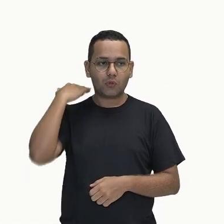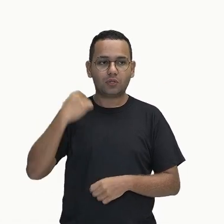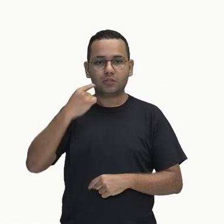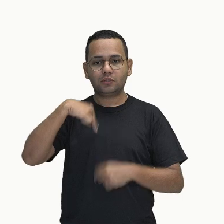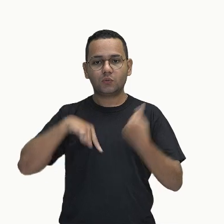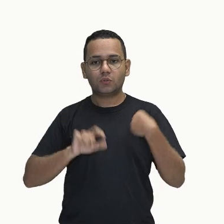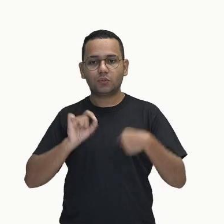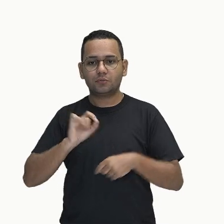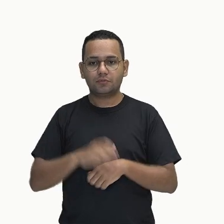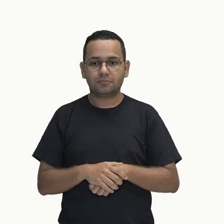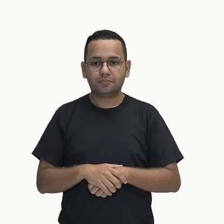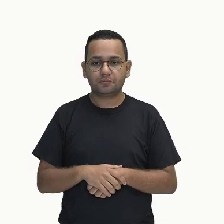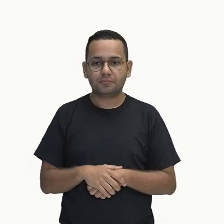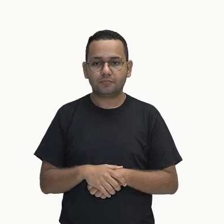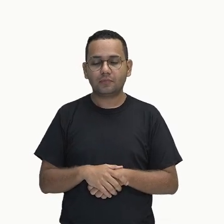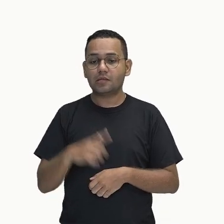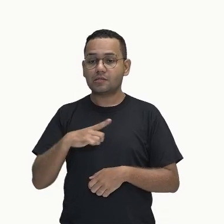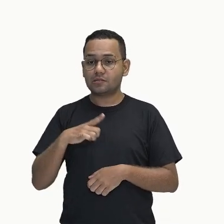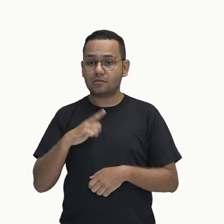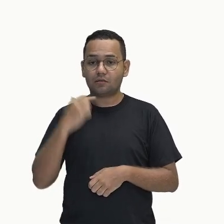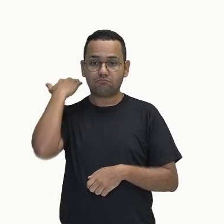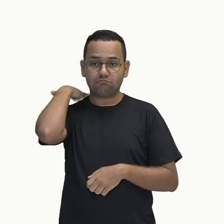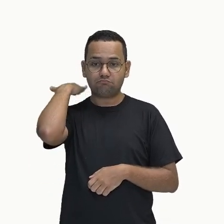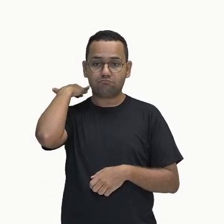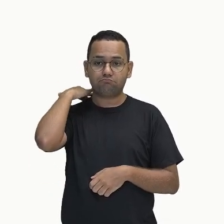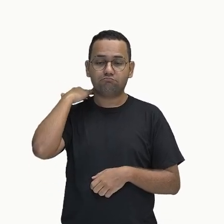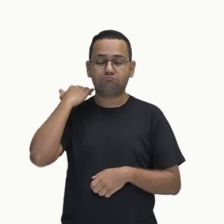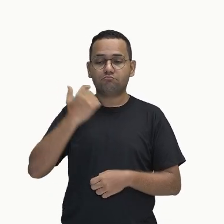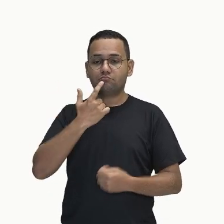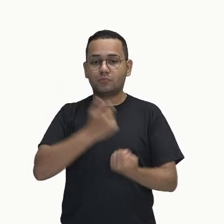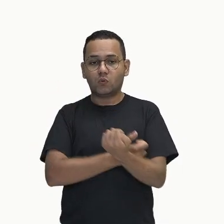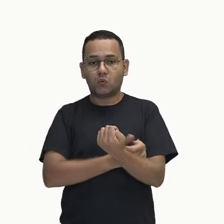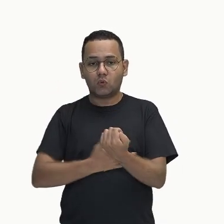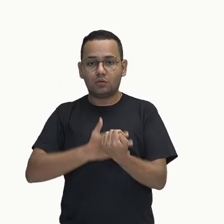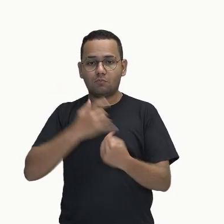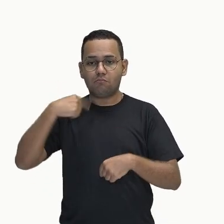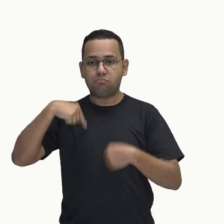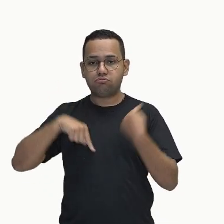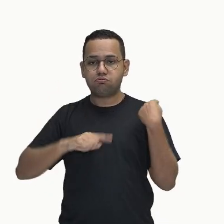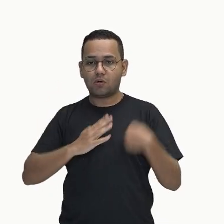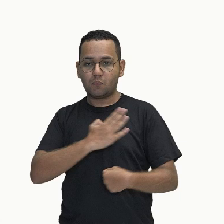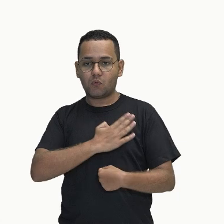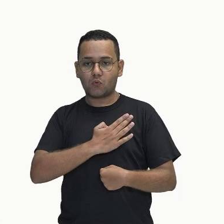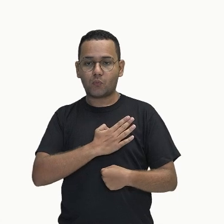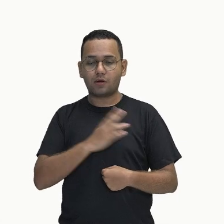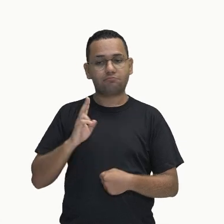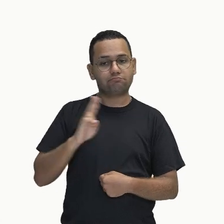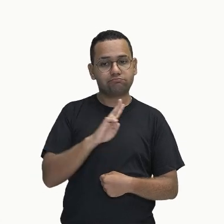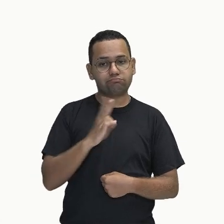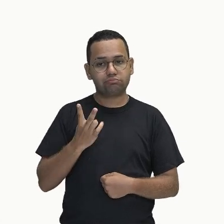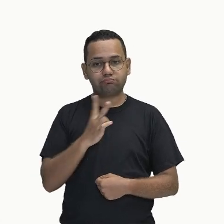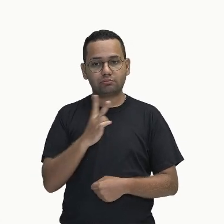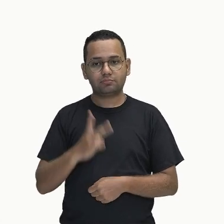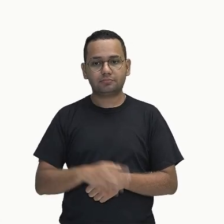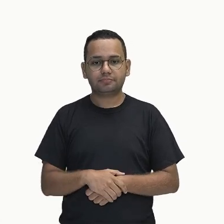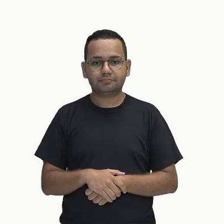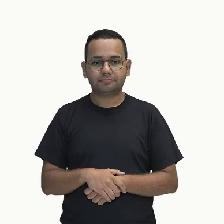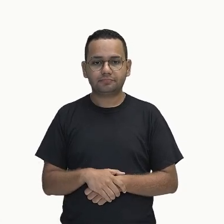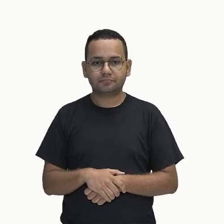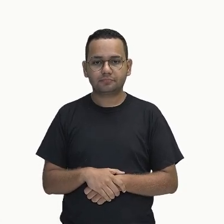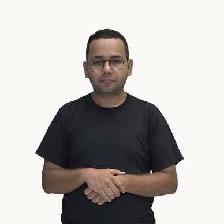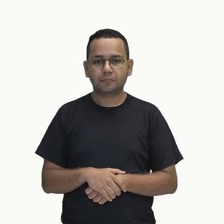transporta o sangue do coração para os pulmões, e vice-versa. Quando o sangue com